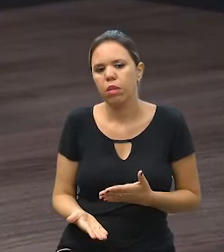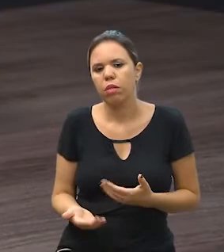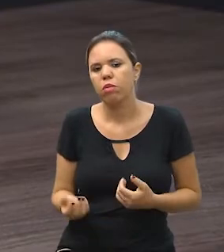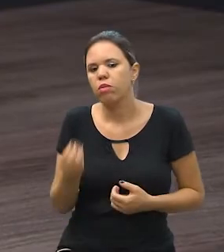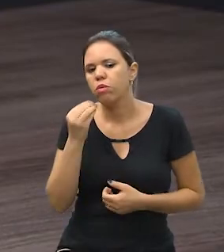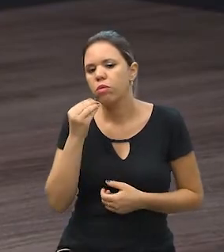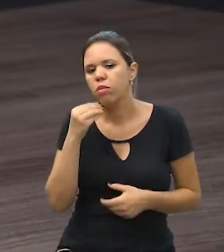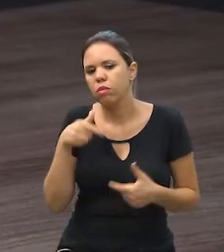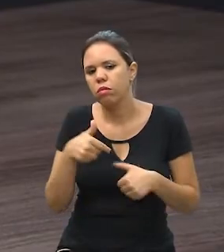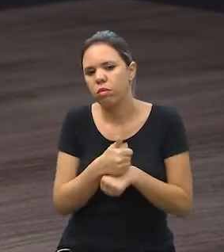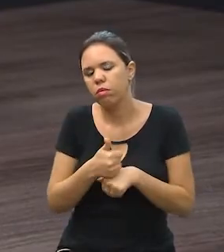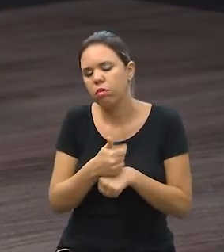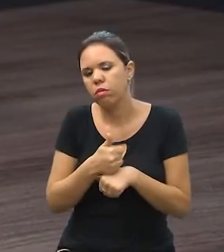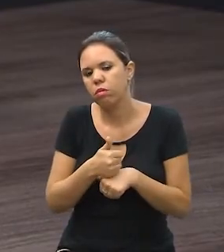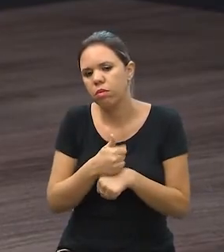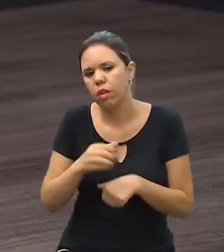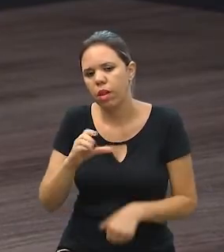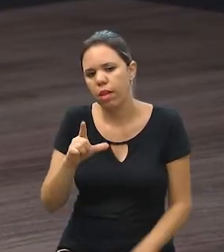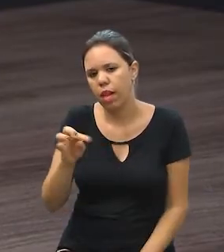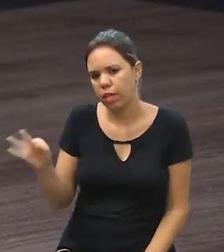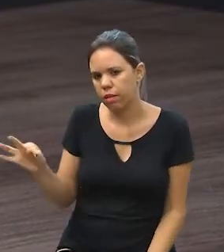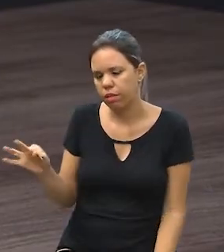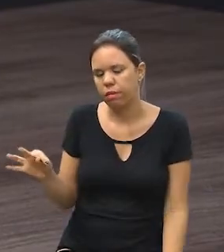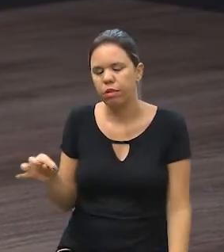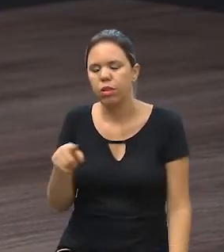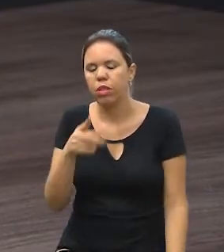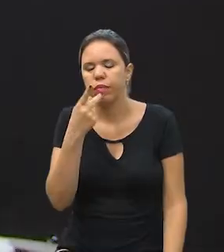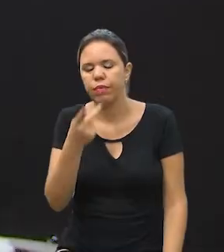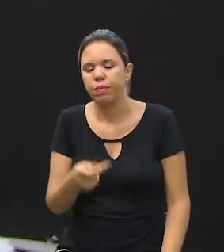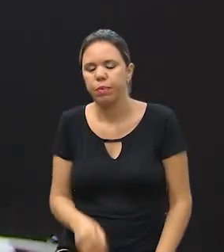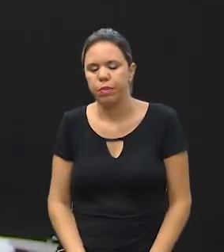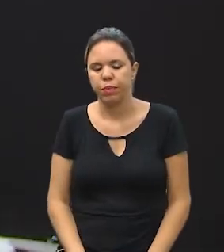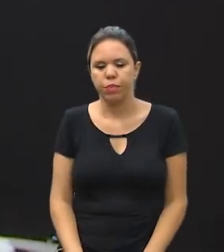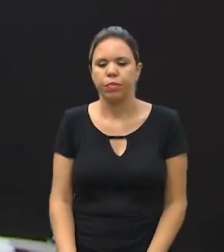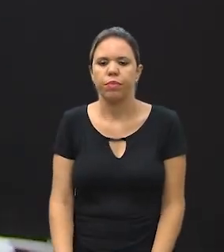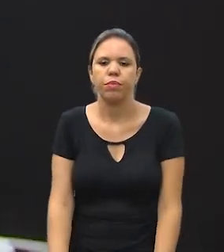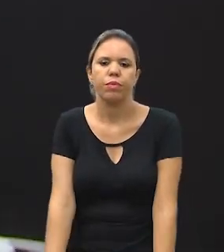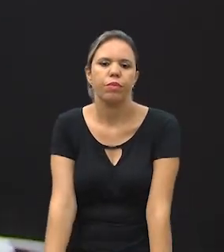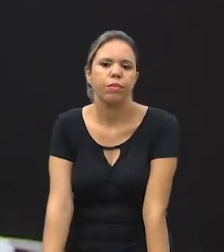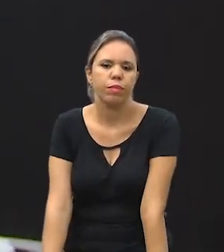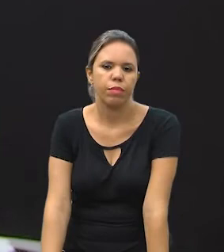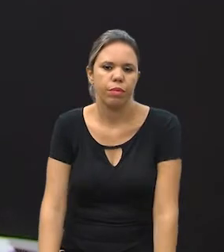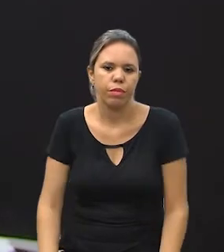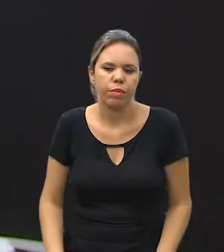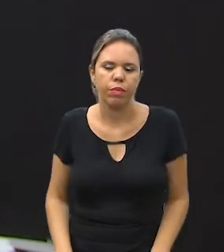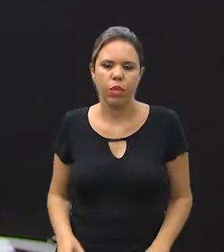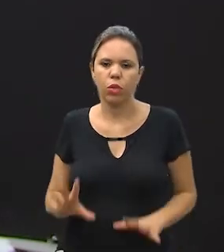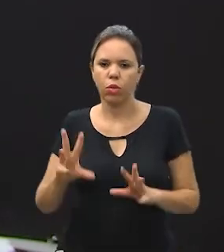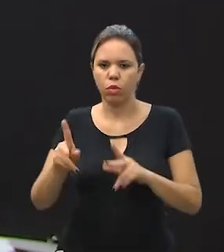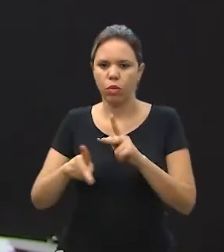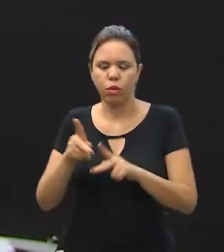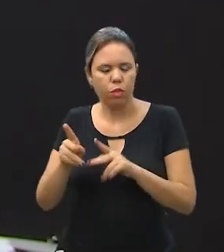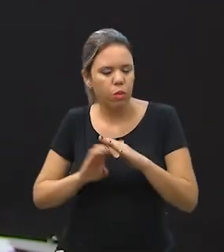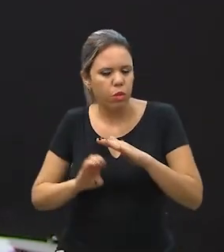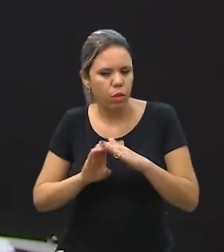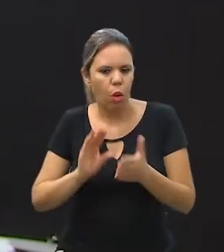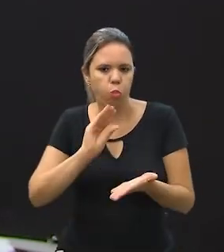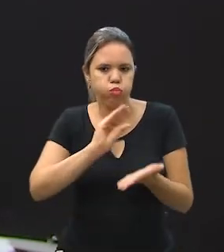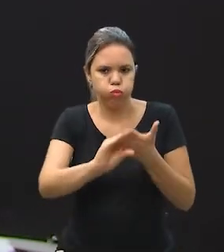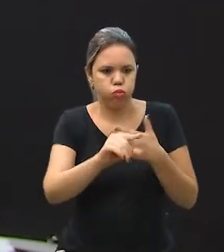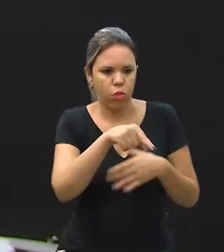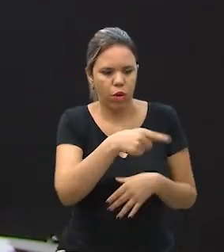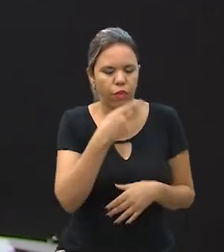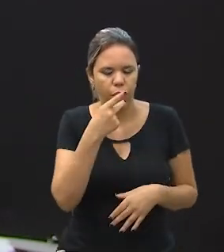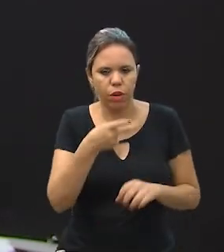colocação profissional CLT? O que você diria? Olha, todo investidor, quando ele fala